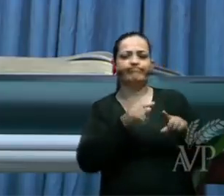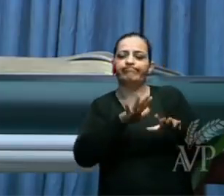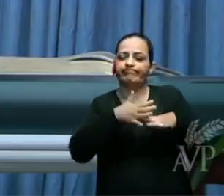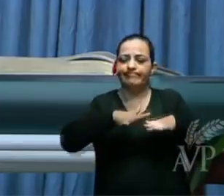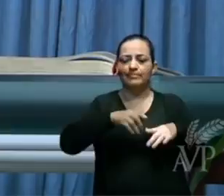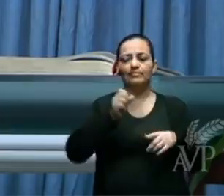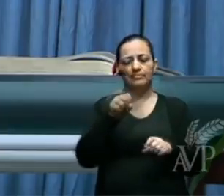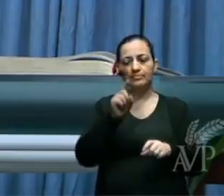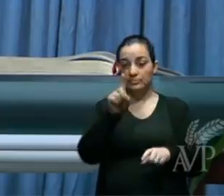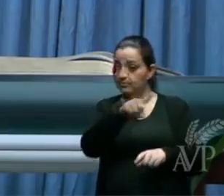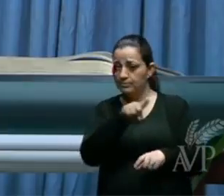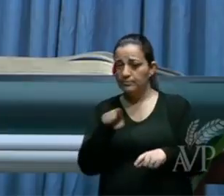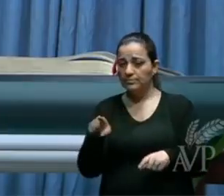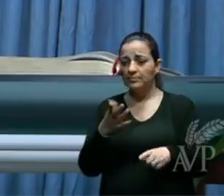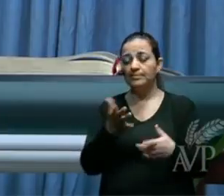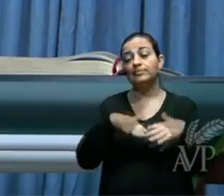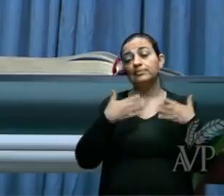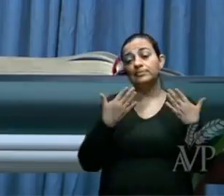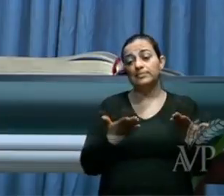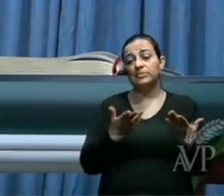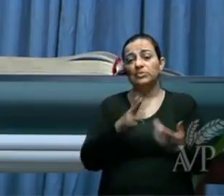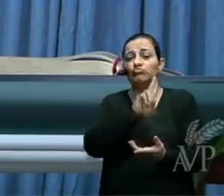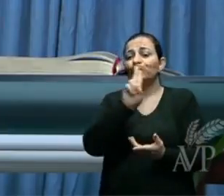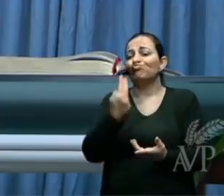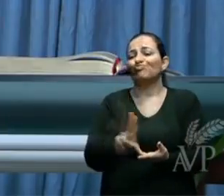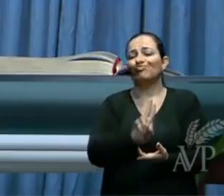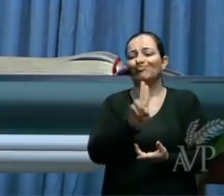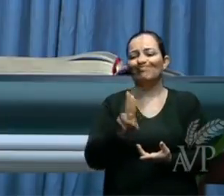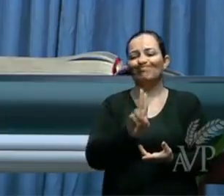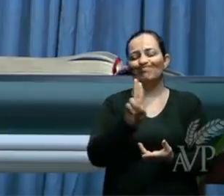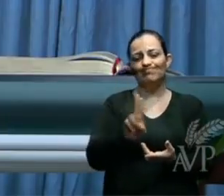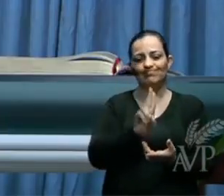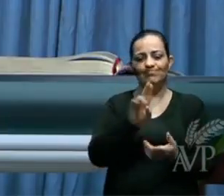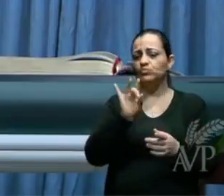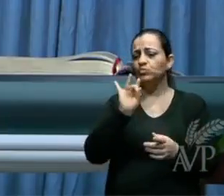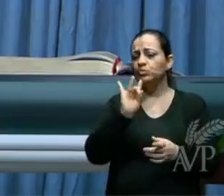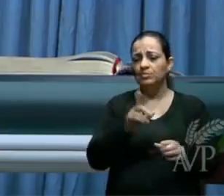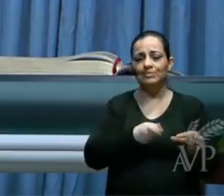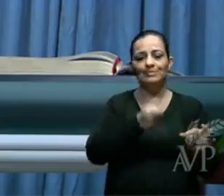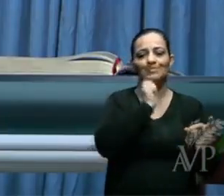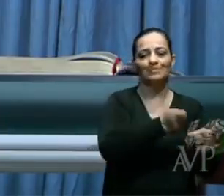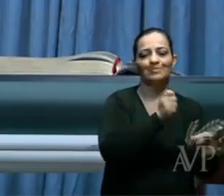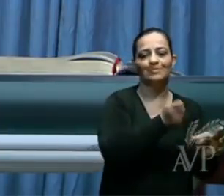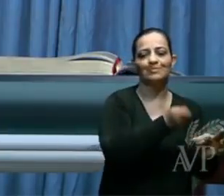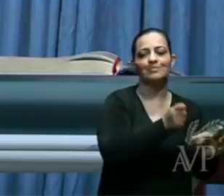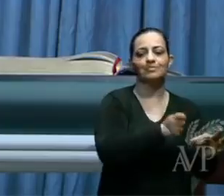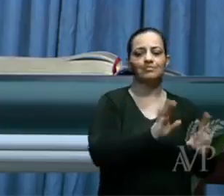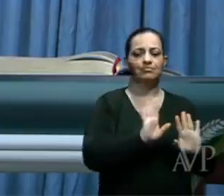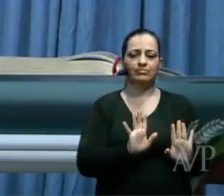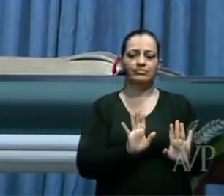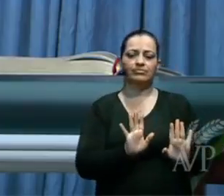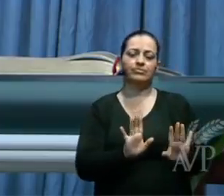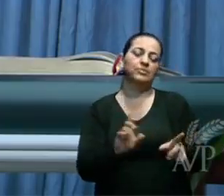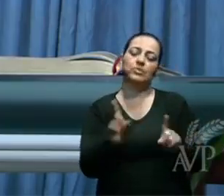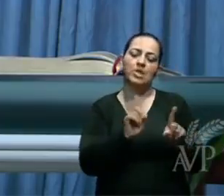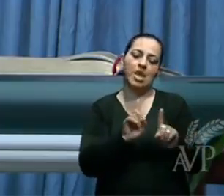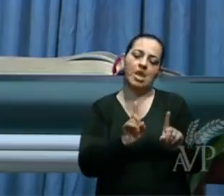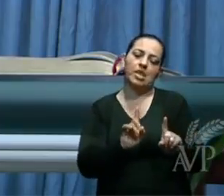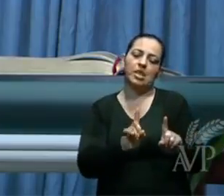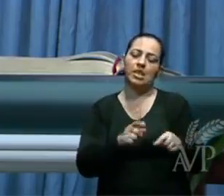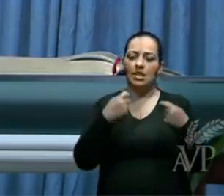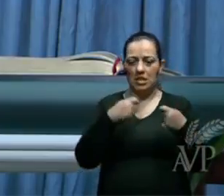assim então não use a mensagem somente pra papa não